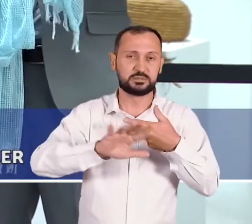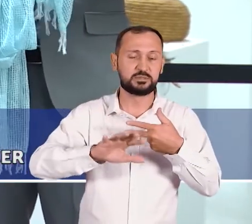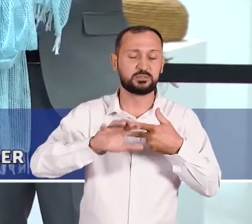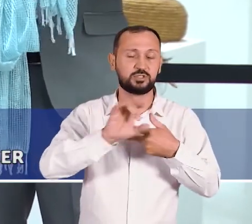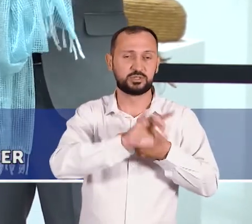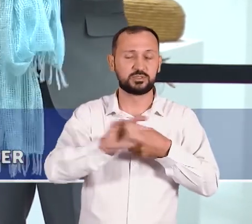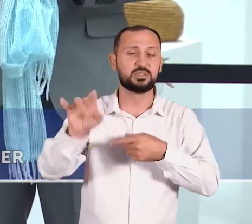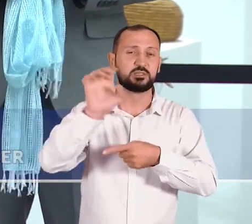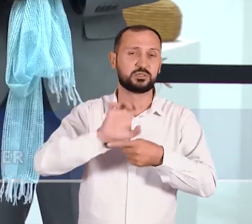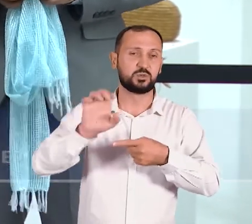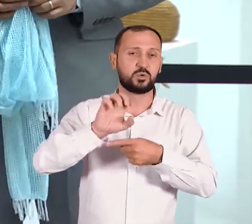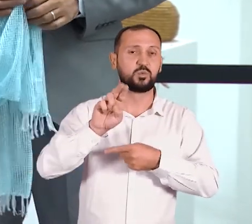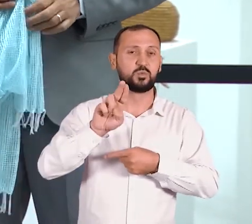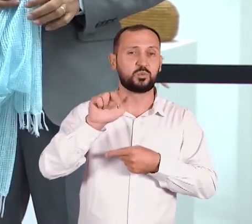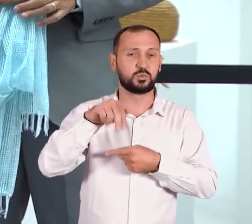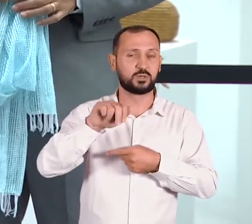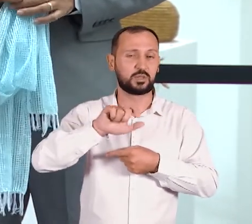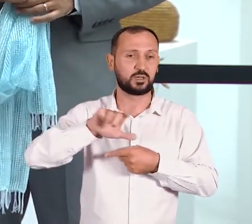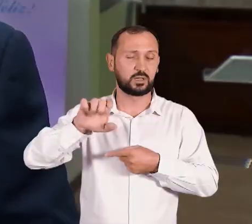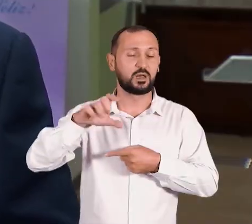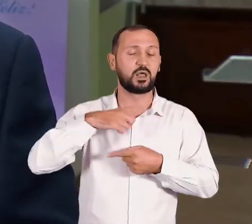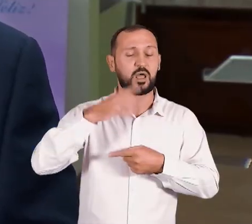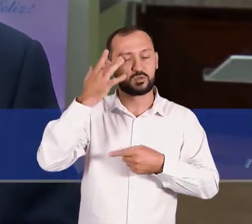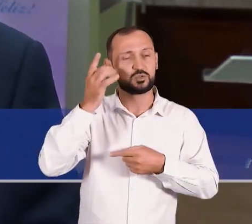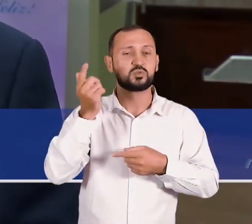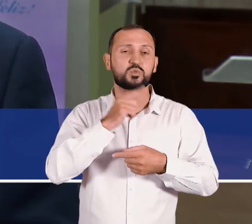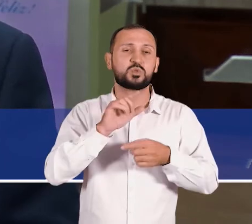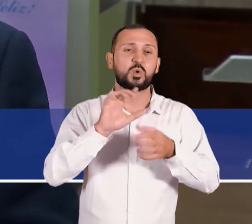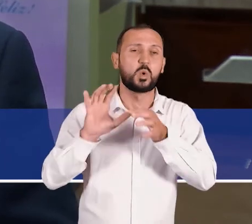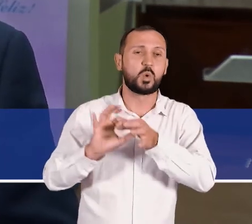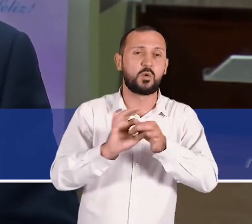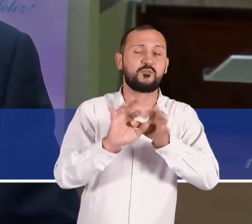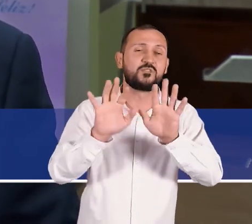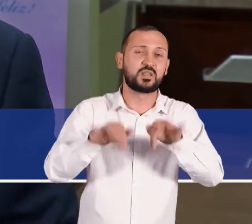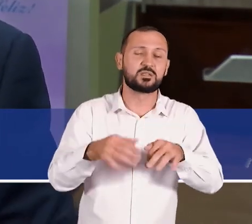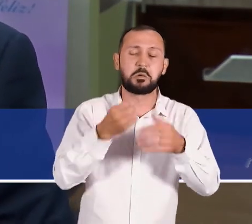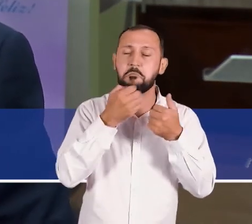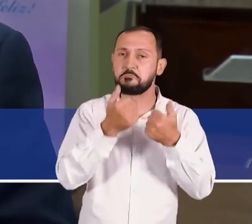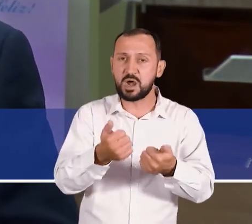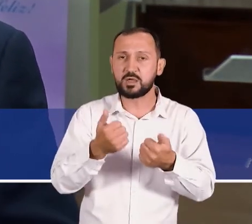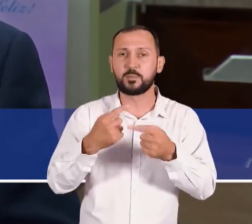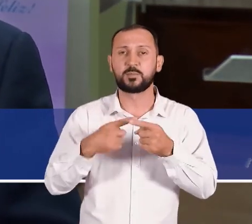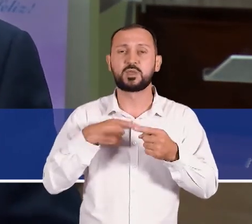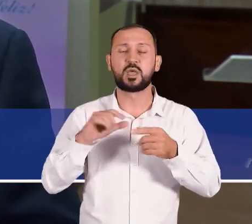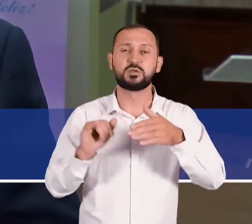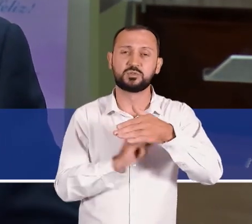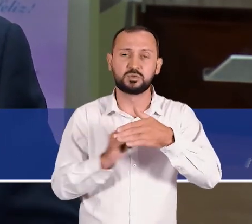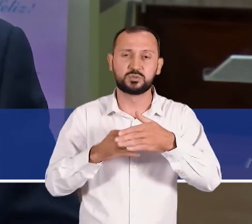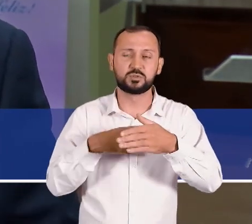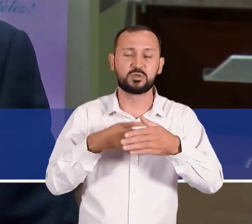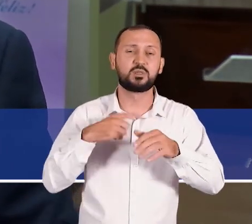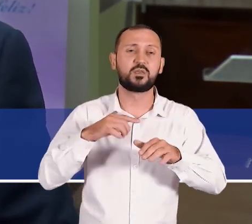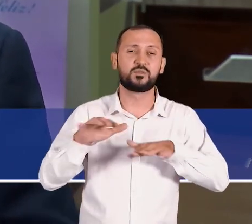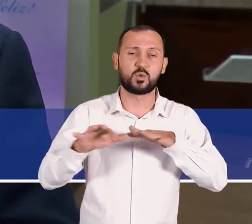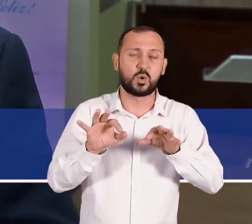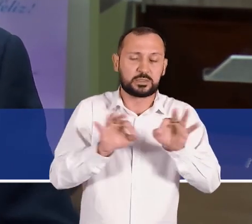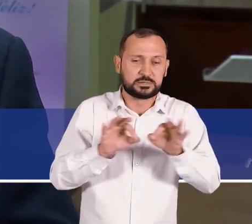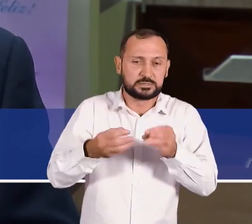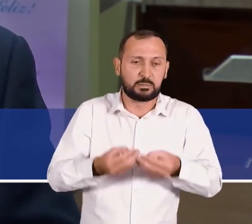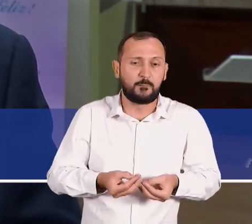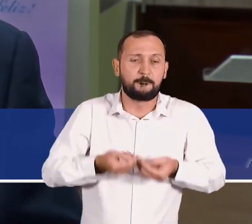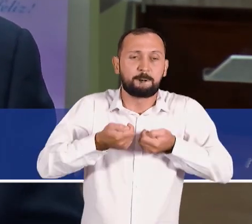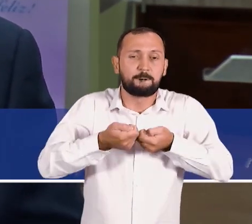e Legislativos Estaduais, UNALE. Acho que nós fechamos com chave de ouro. Hoje a participação das entidades que foram agraciadas com